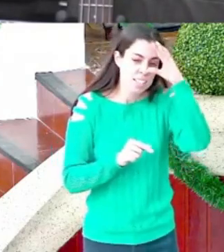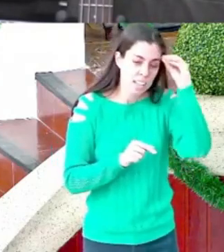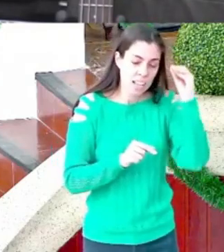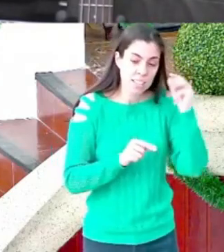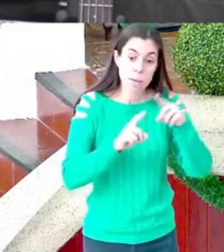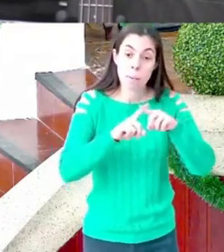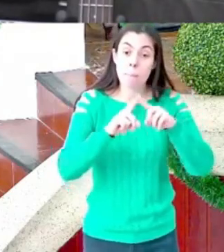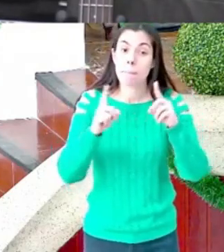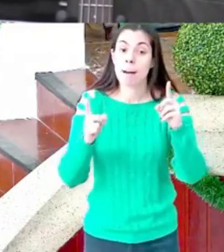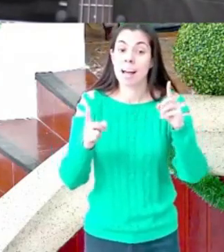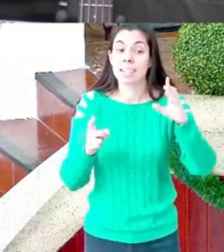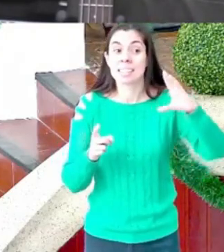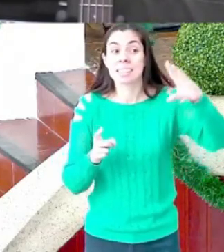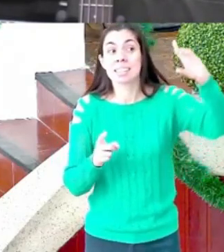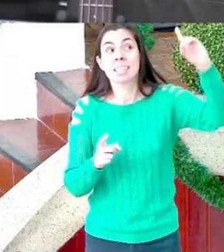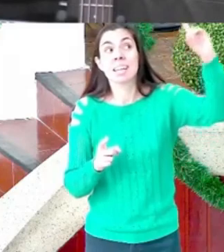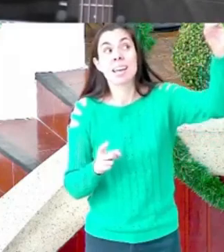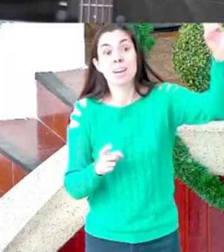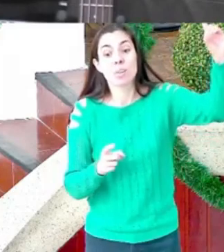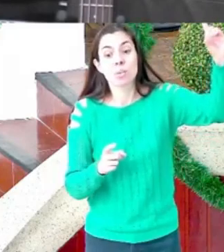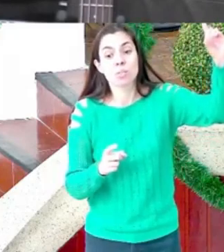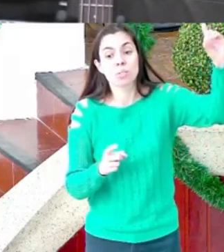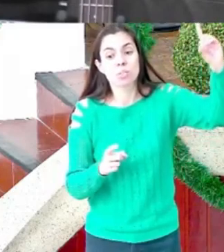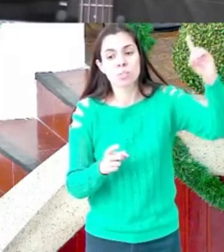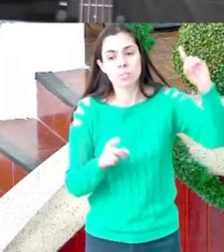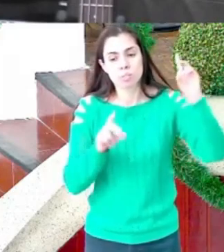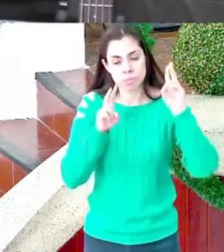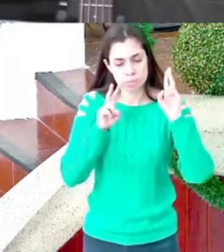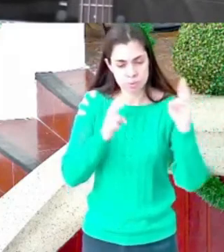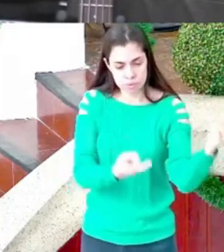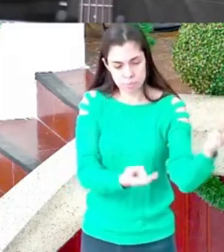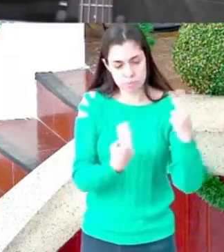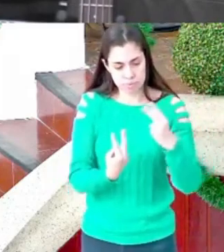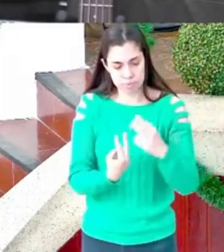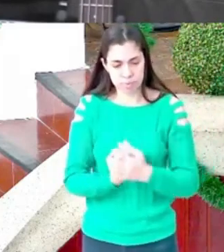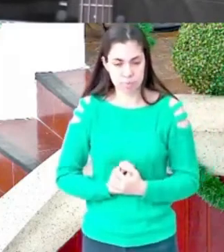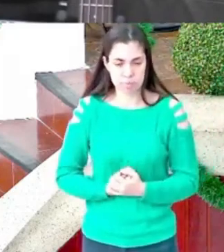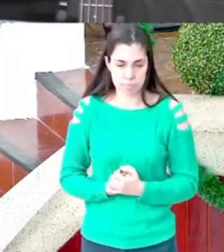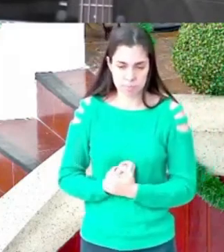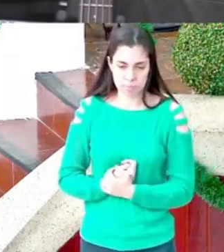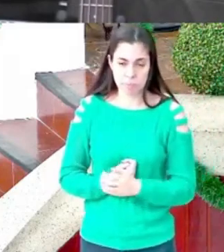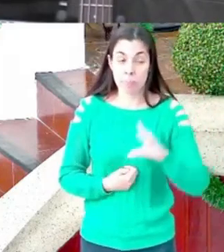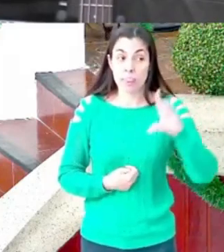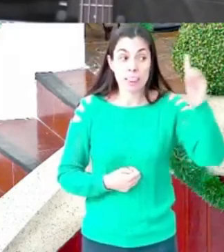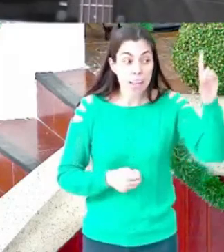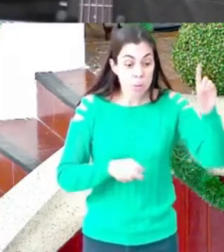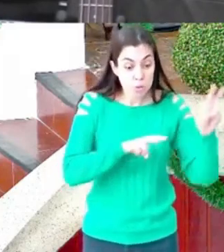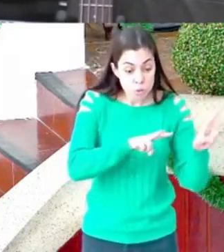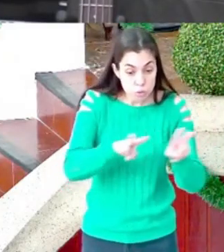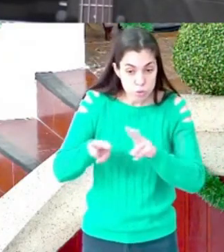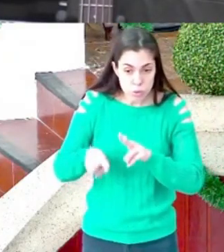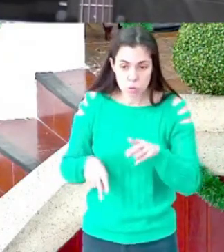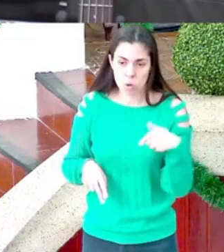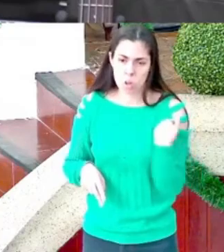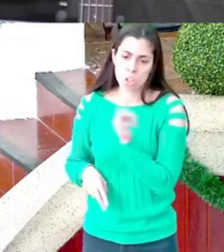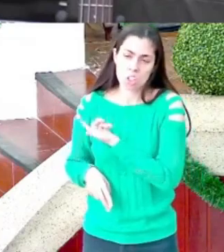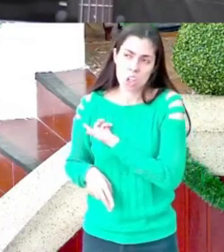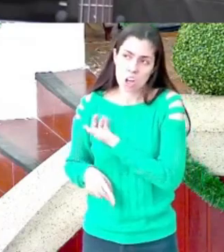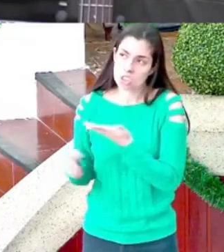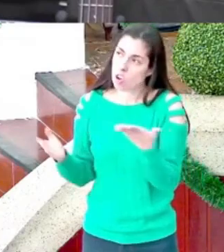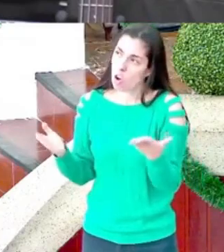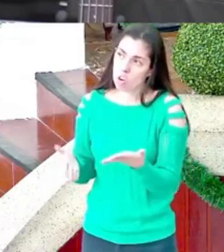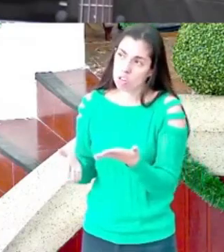E a recompensa deles está reservada nos céus.